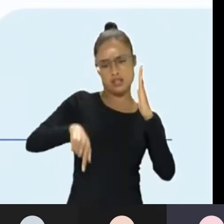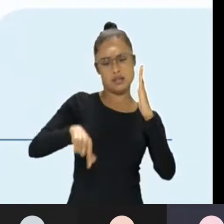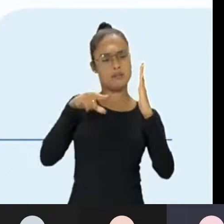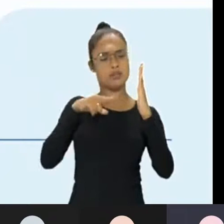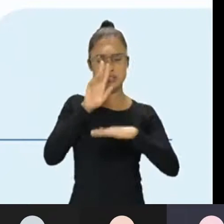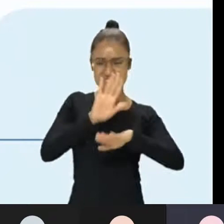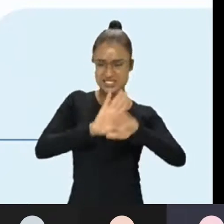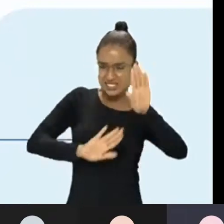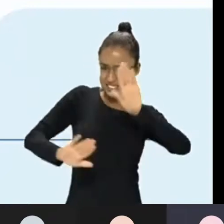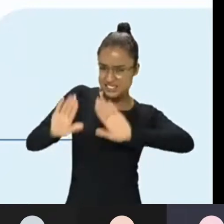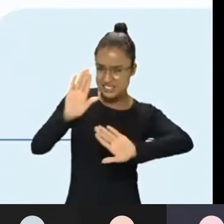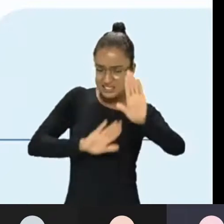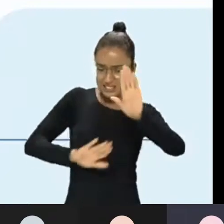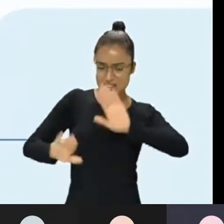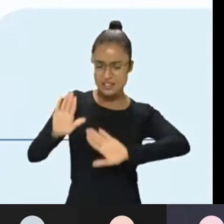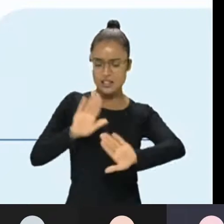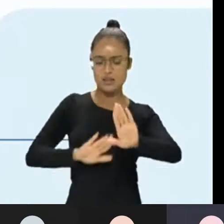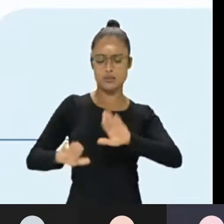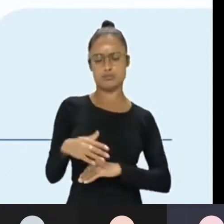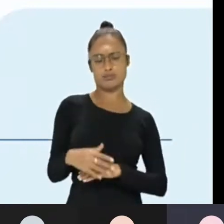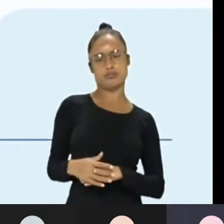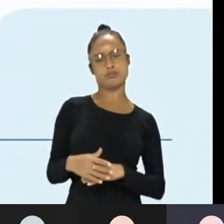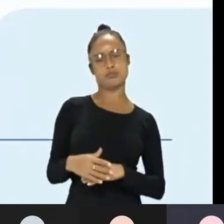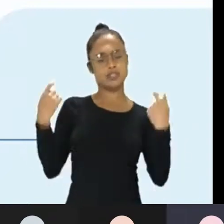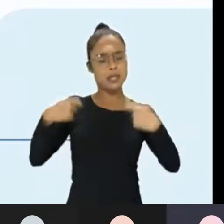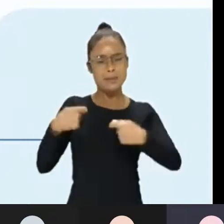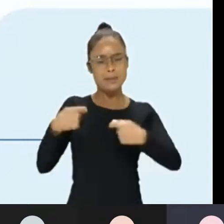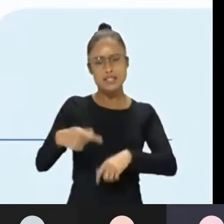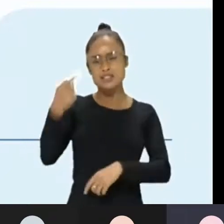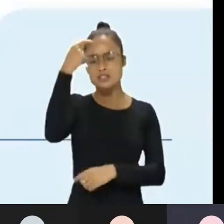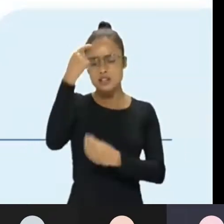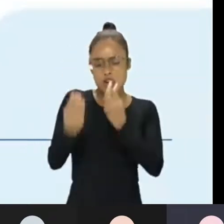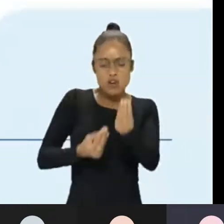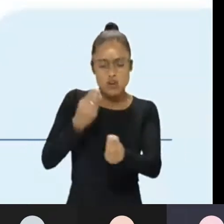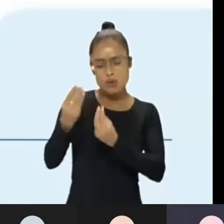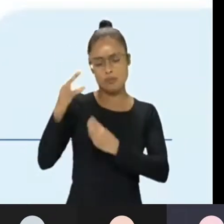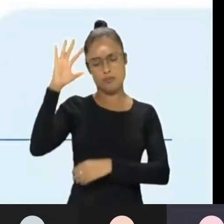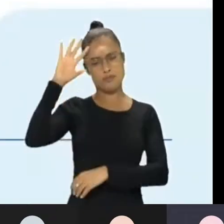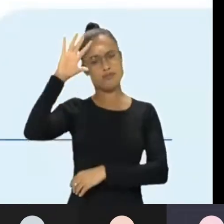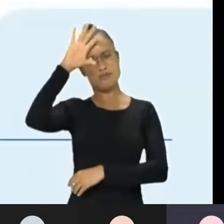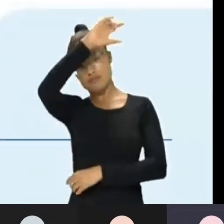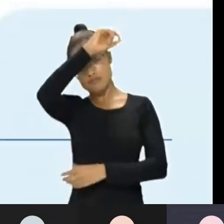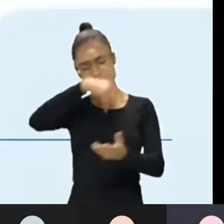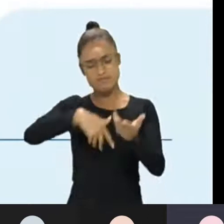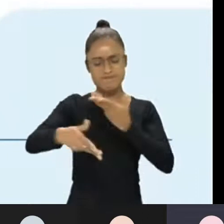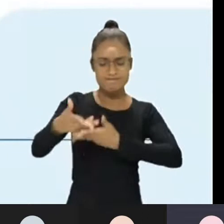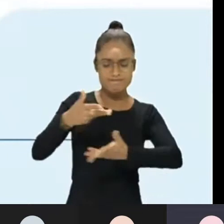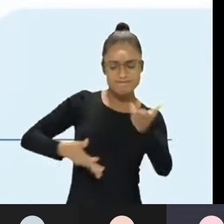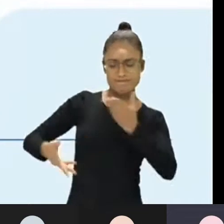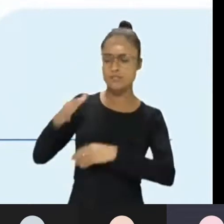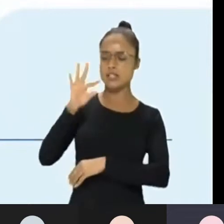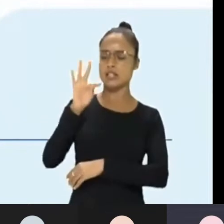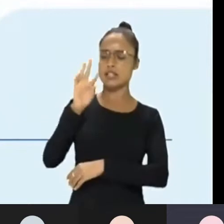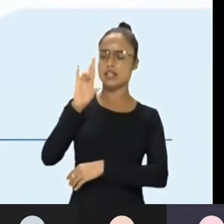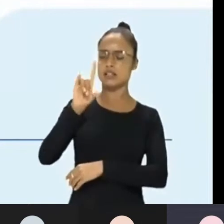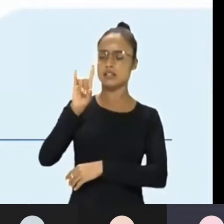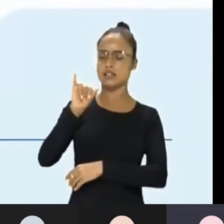toma um cuidado com esse plano inclinado. Então, você tem que compreender como que isso vai interferir na representação